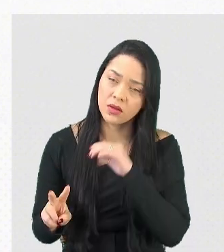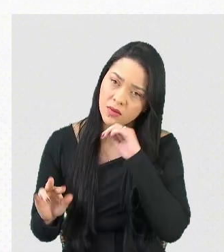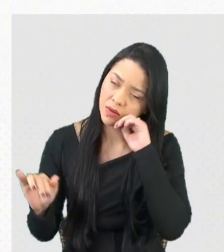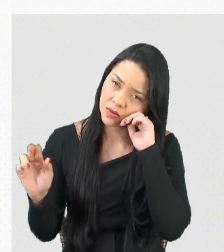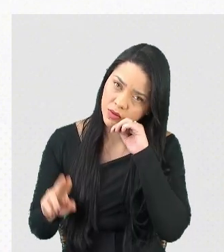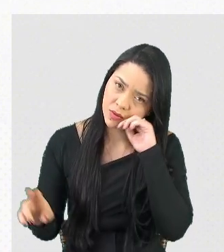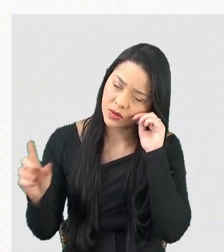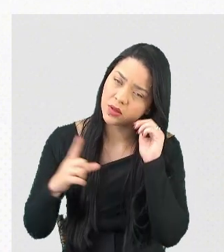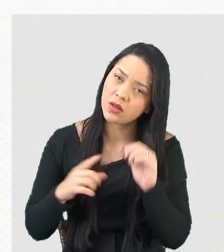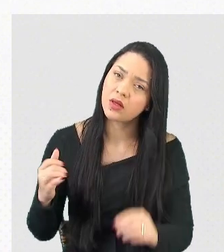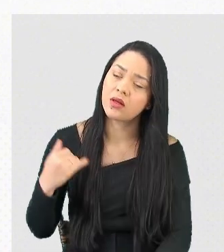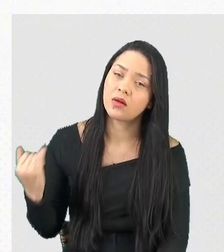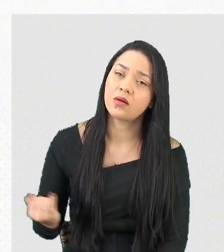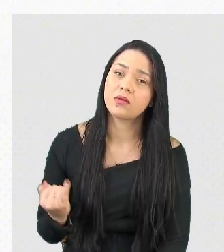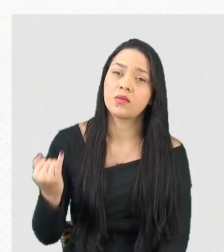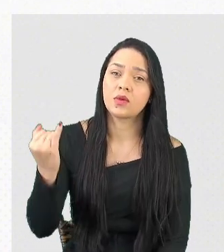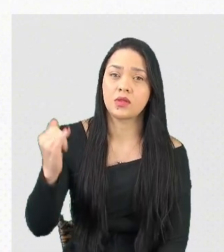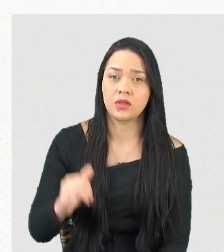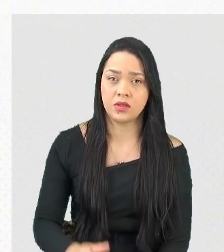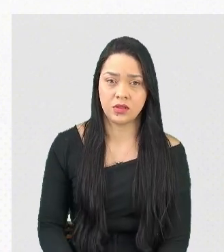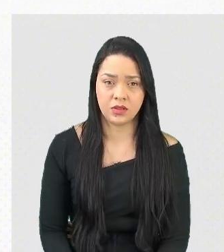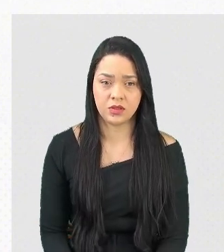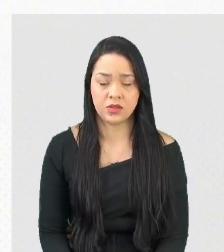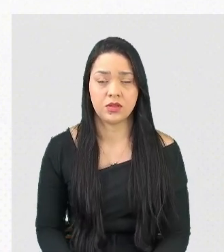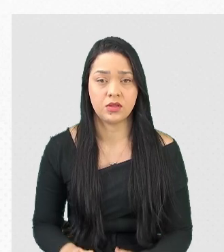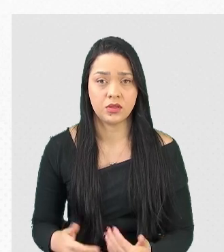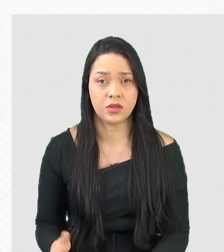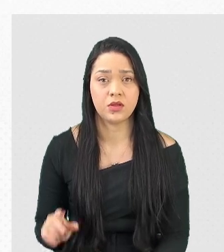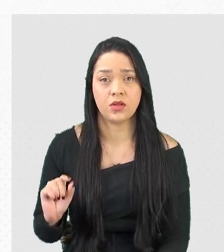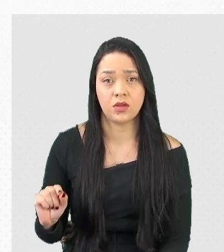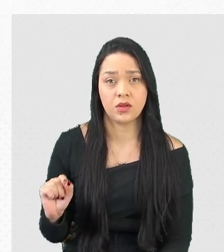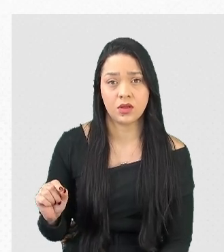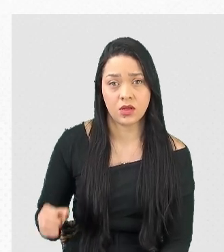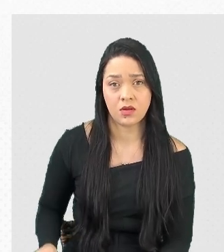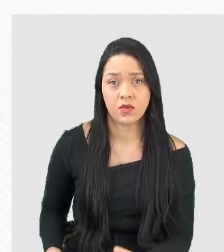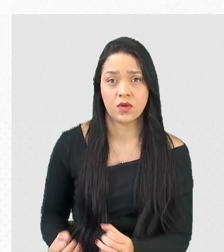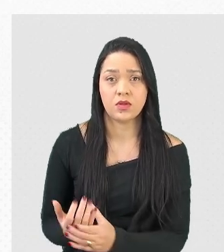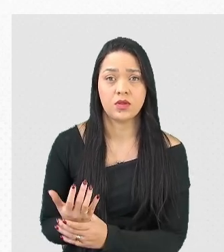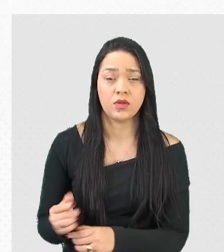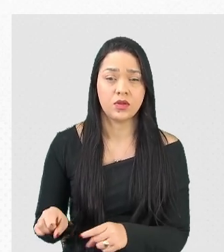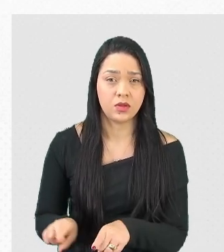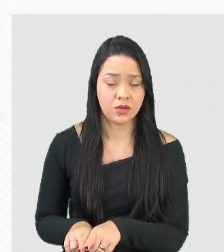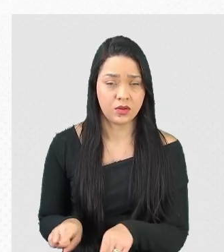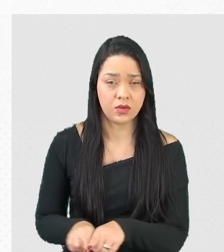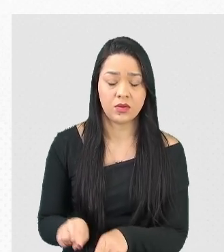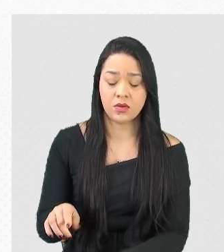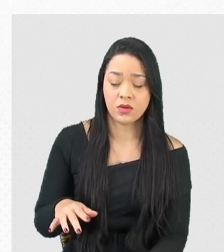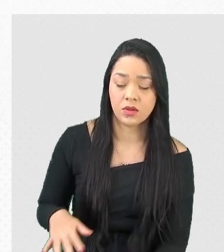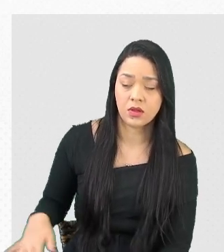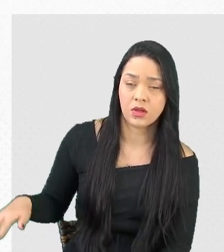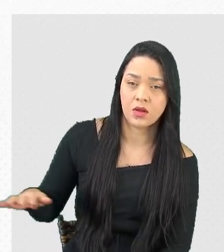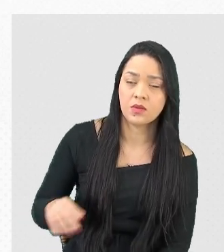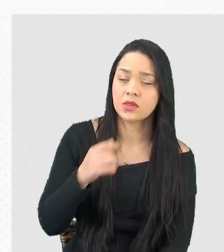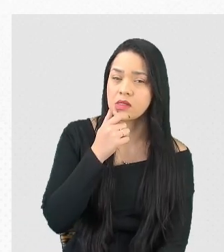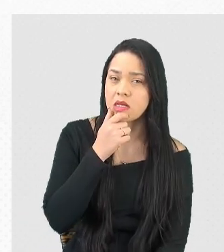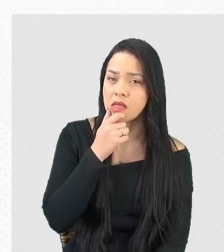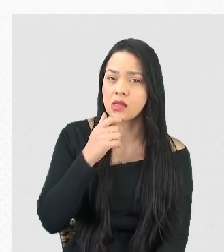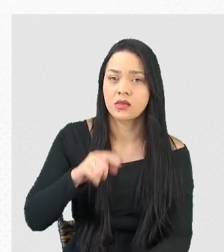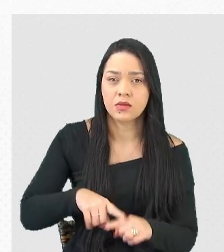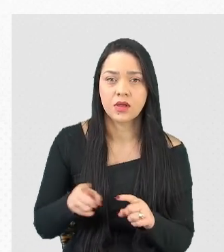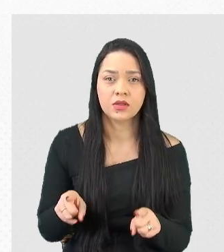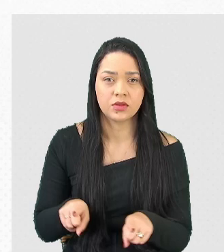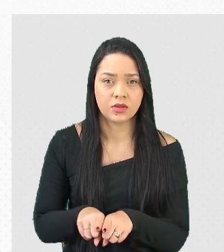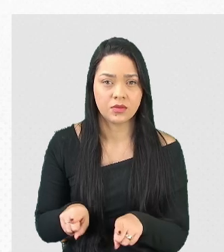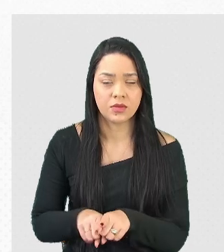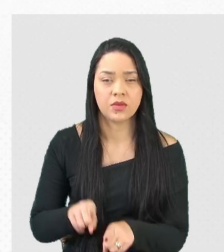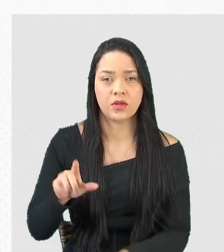era produzido tanto lá, né, nos campos ingleses, mas também era produzido nas colônias inglesas, tá? Lá nos Estados Unidos, o que é hoje